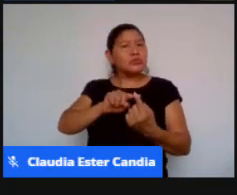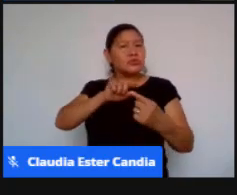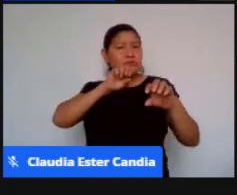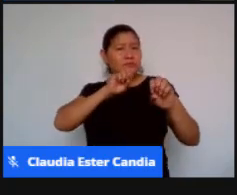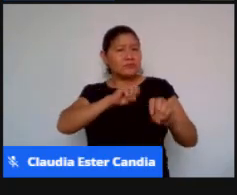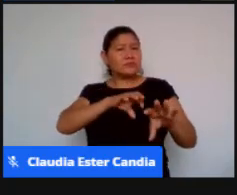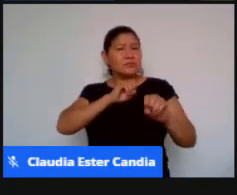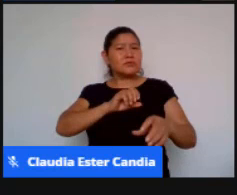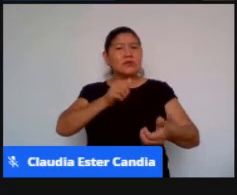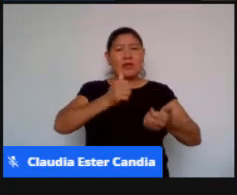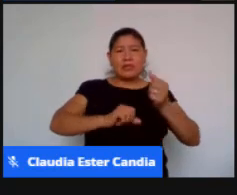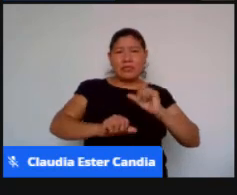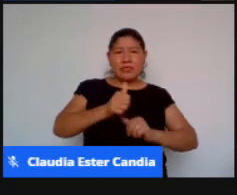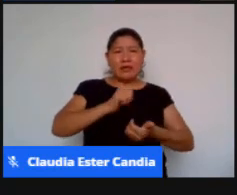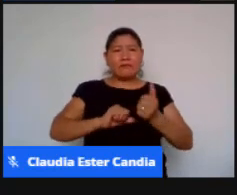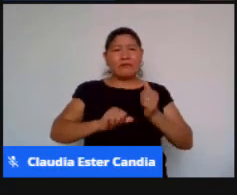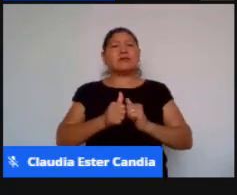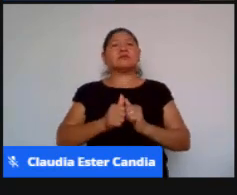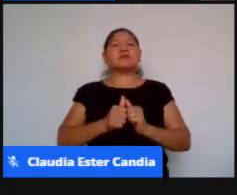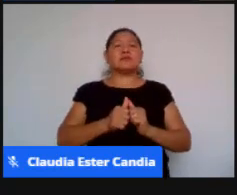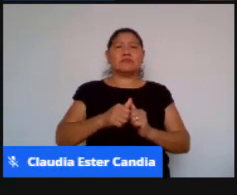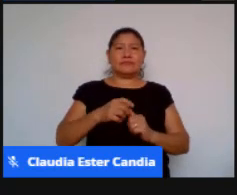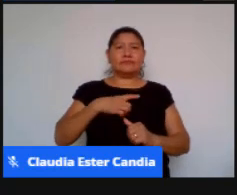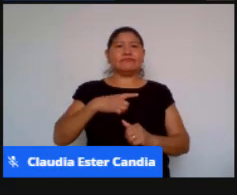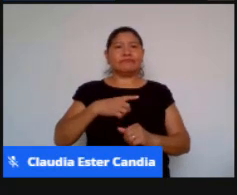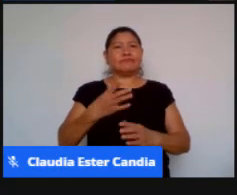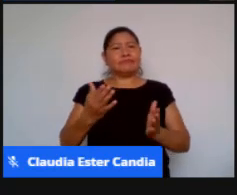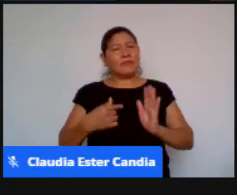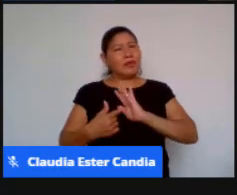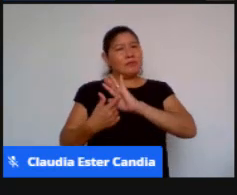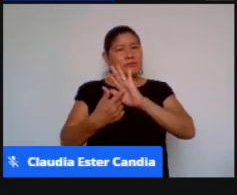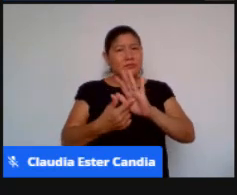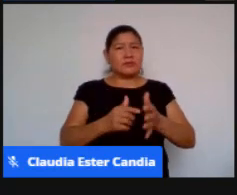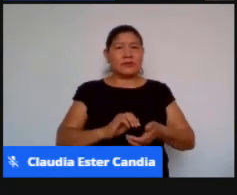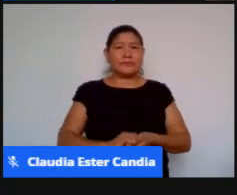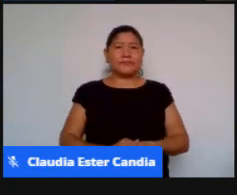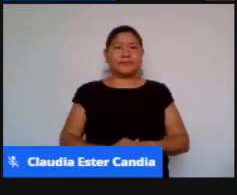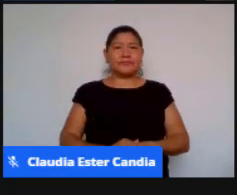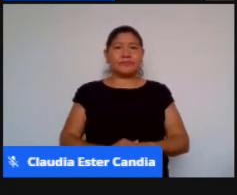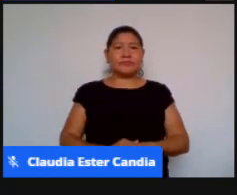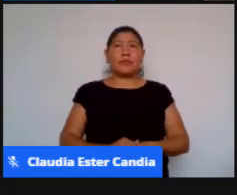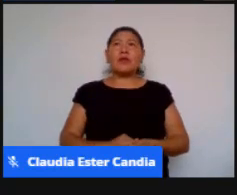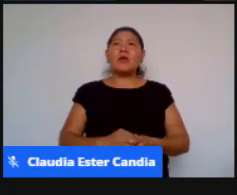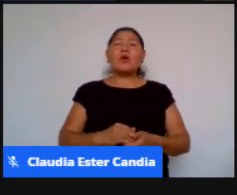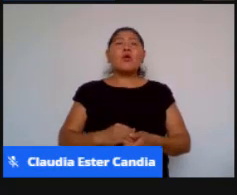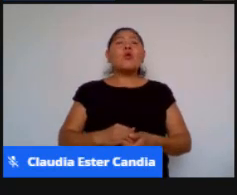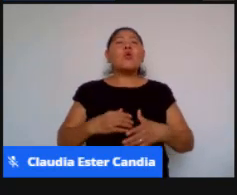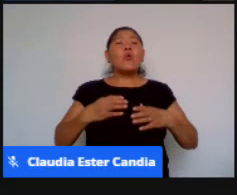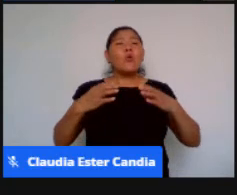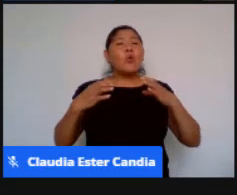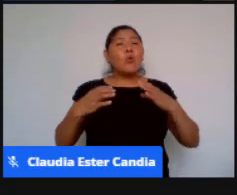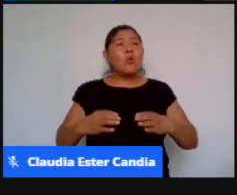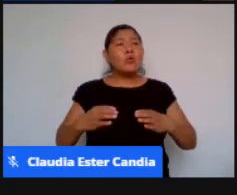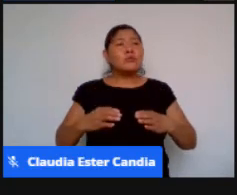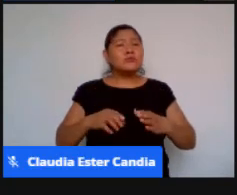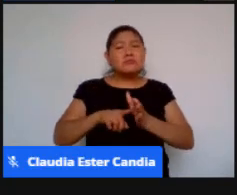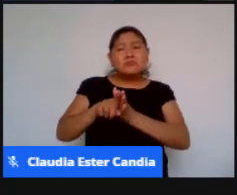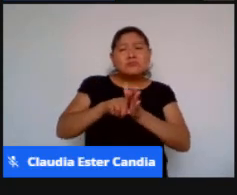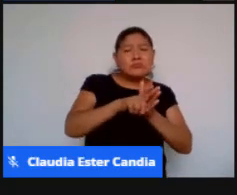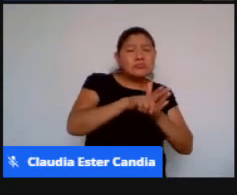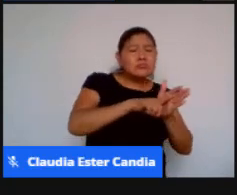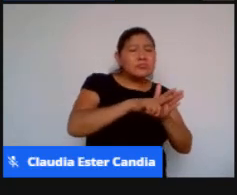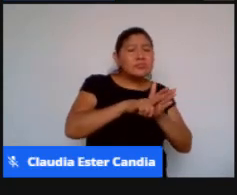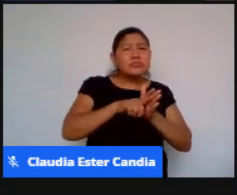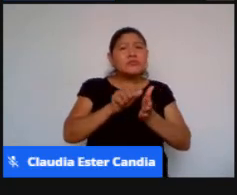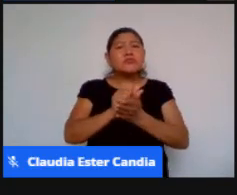avaliação diagnóstica, vocês precisavam saber, tá bom? De onde nós tiramos, né, todos